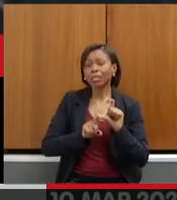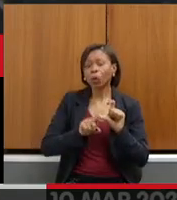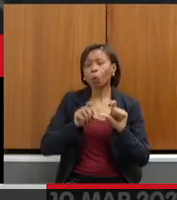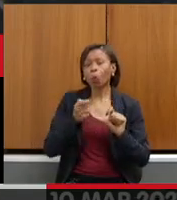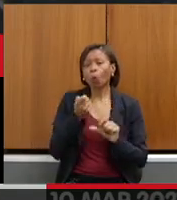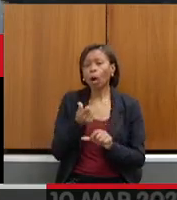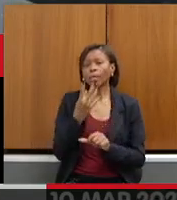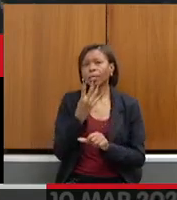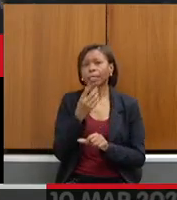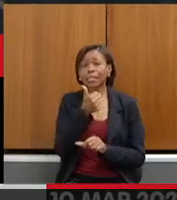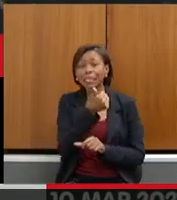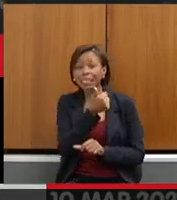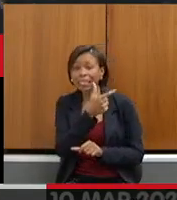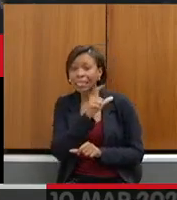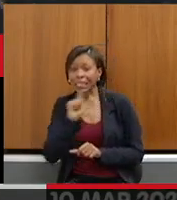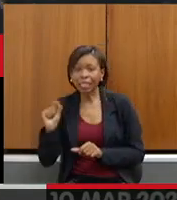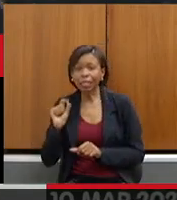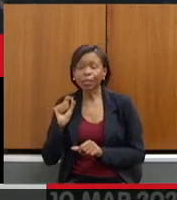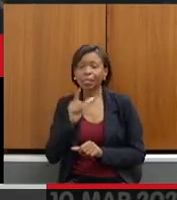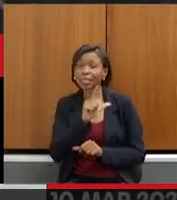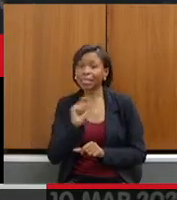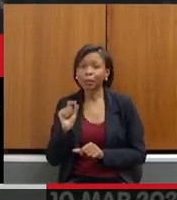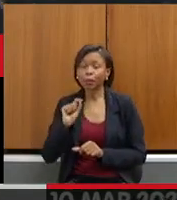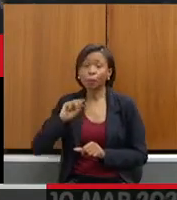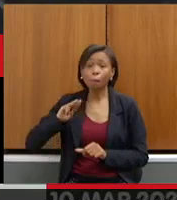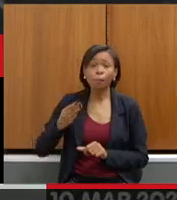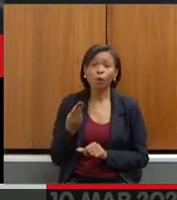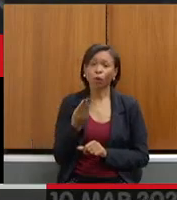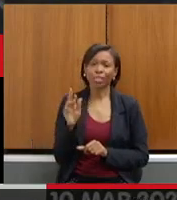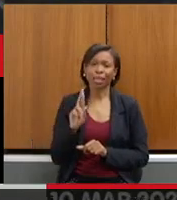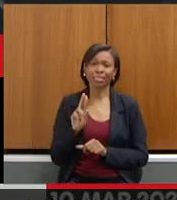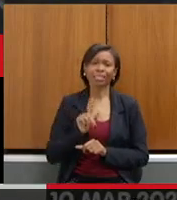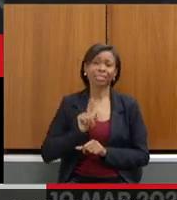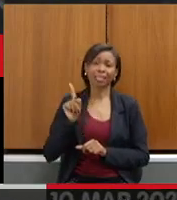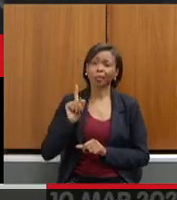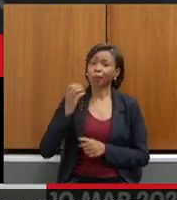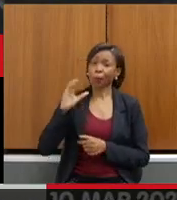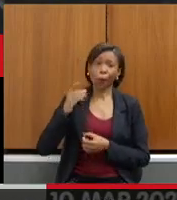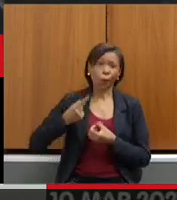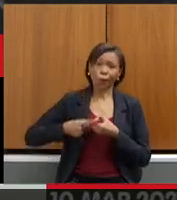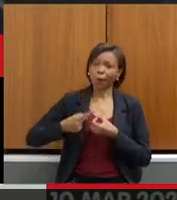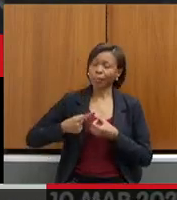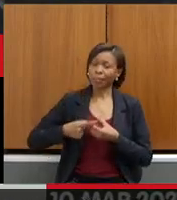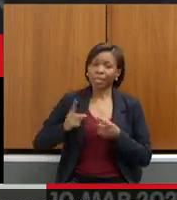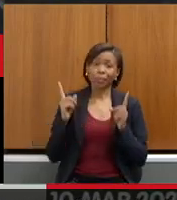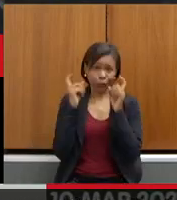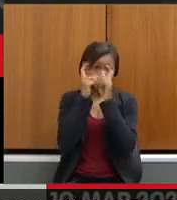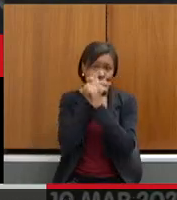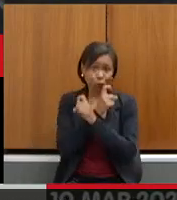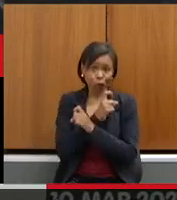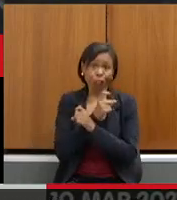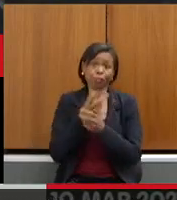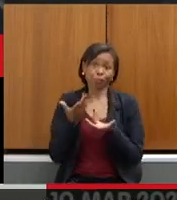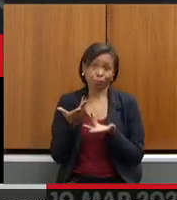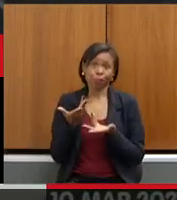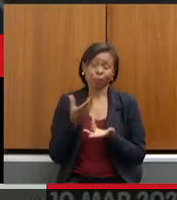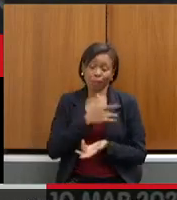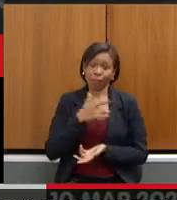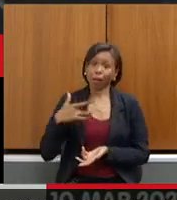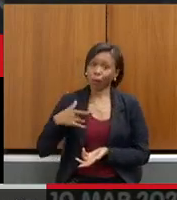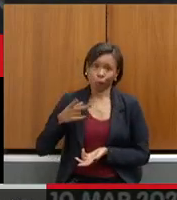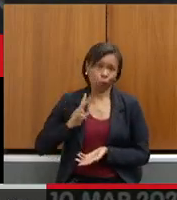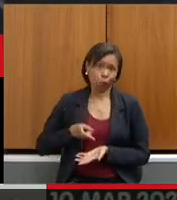inviabilizam o município do tamanho de contagem de manter a saúde em dia nesse momento gostaria que o Senhor nos apresentasse